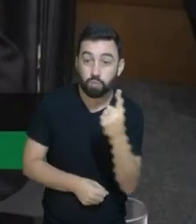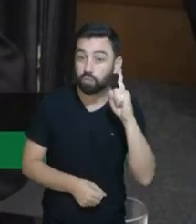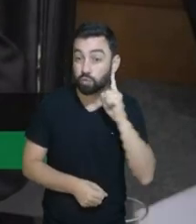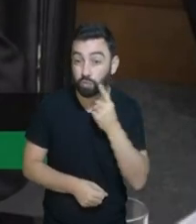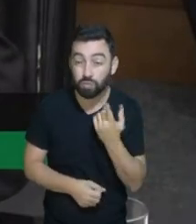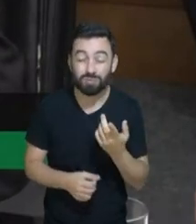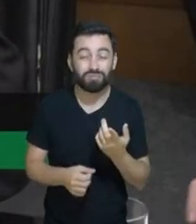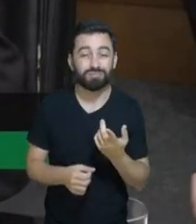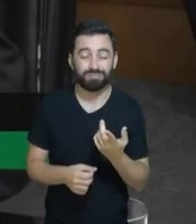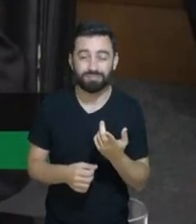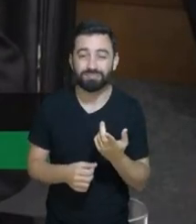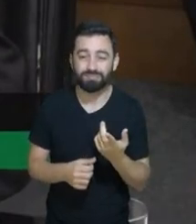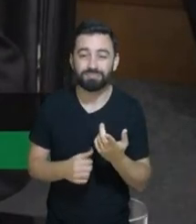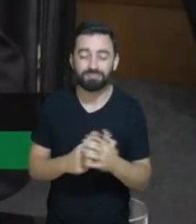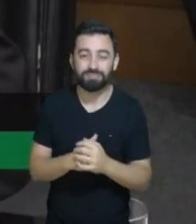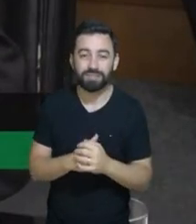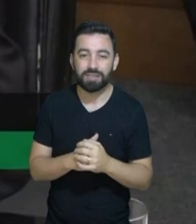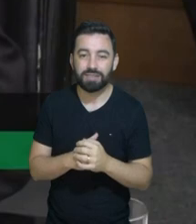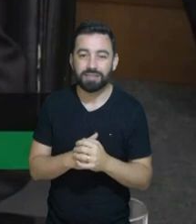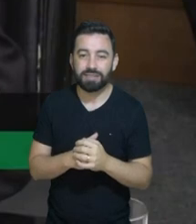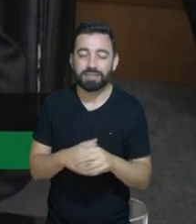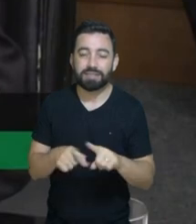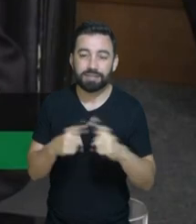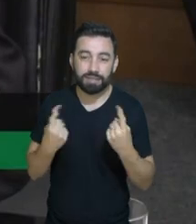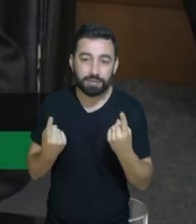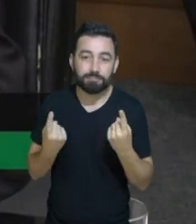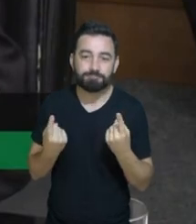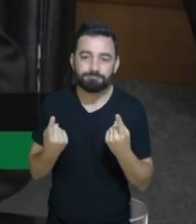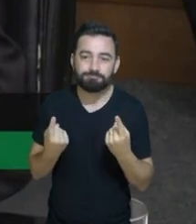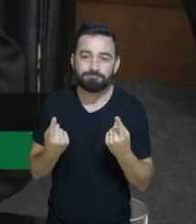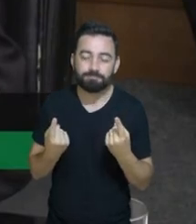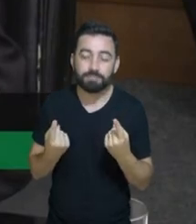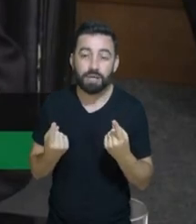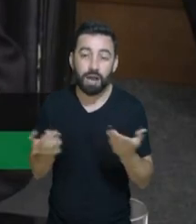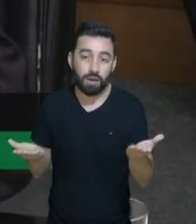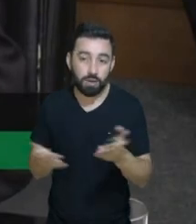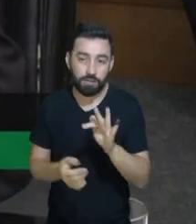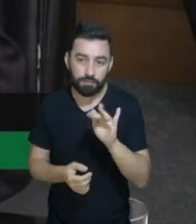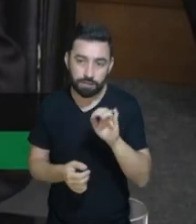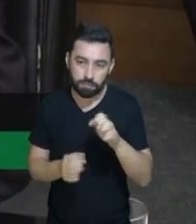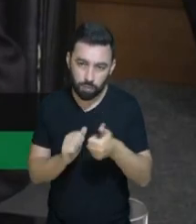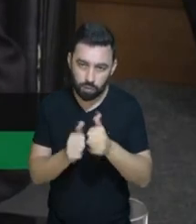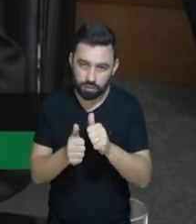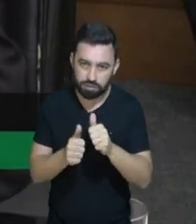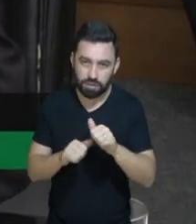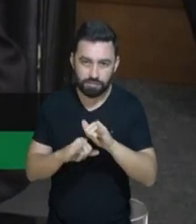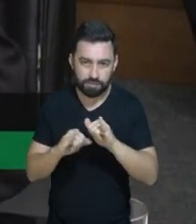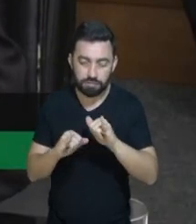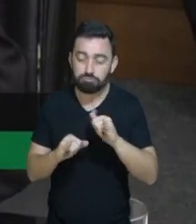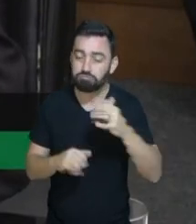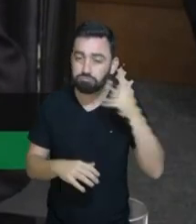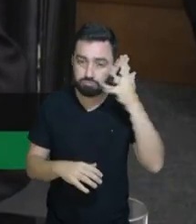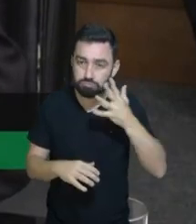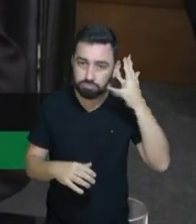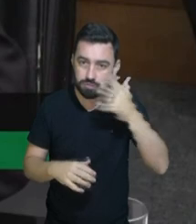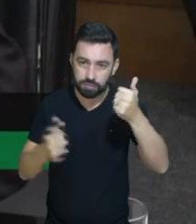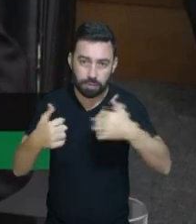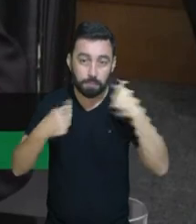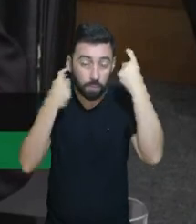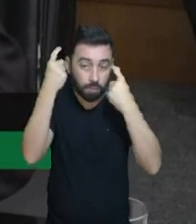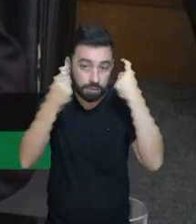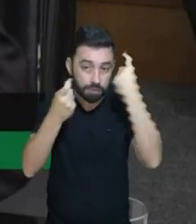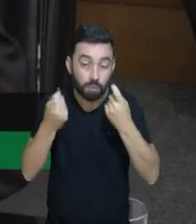derradeiro a própria fesporte conclui que a manifestação do deputado autor no que concerne a preocupação com a